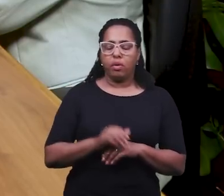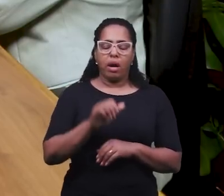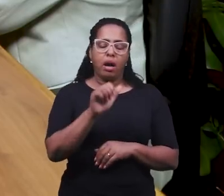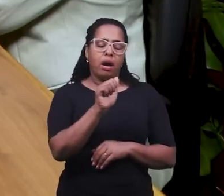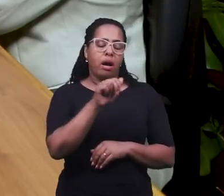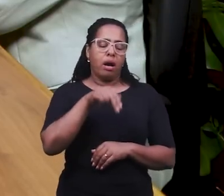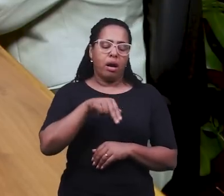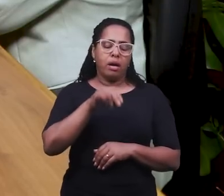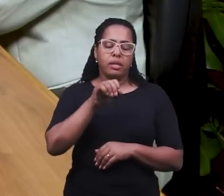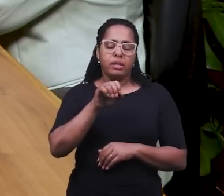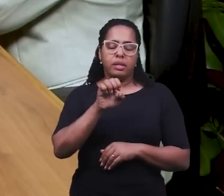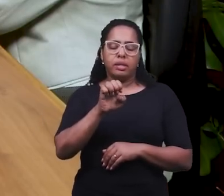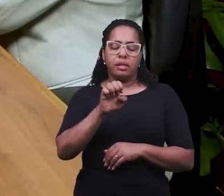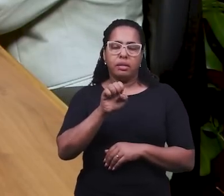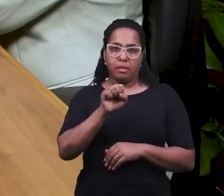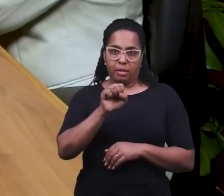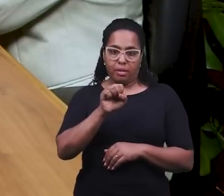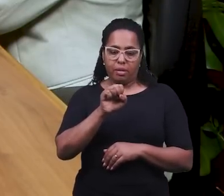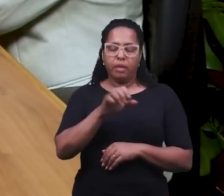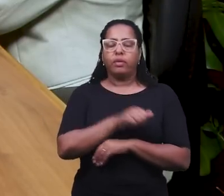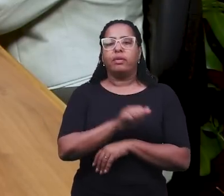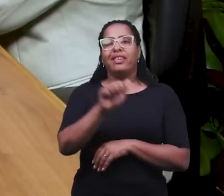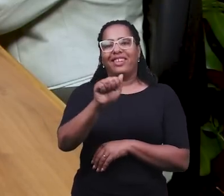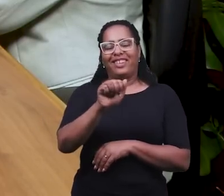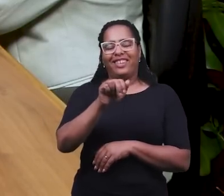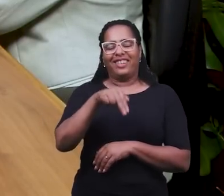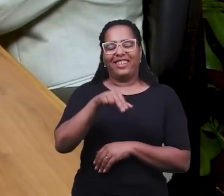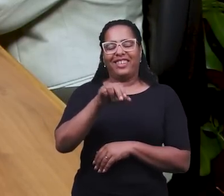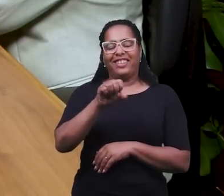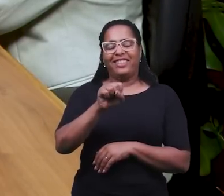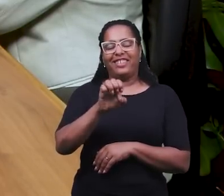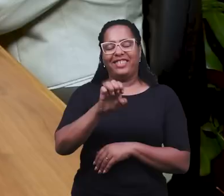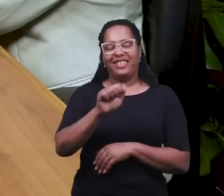usado nas igrejas em Jerusalém, que é um termo mais